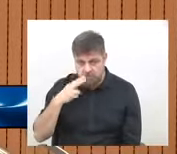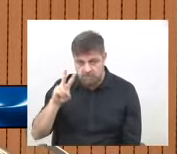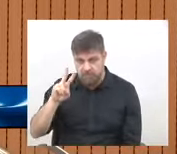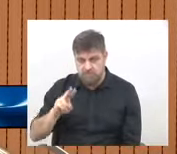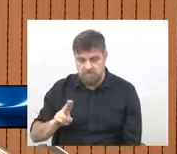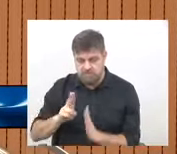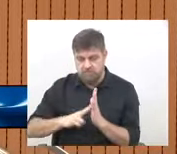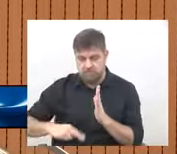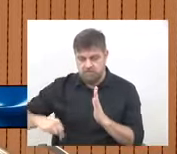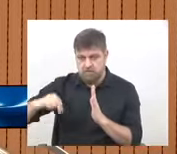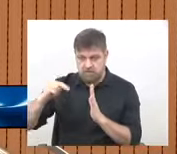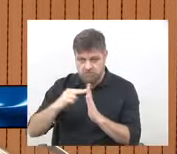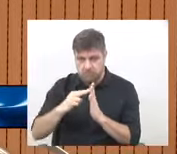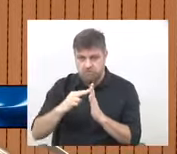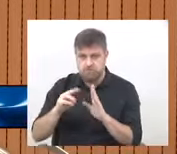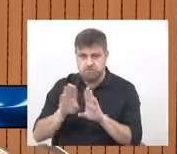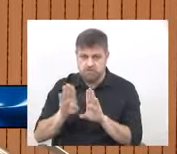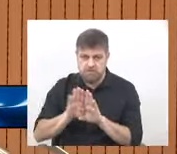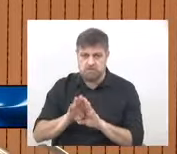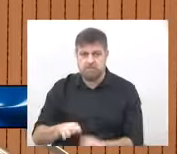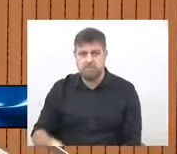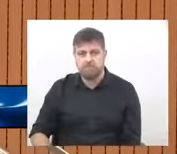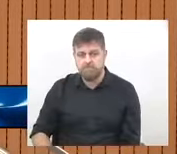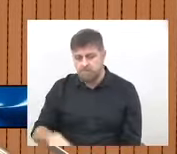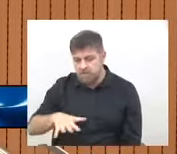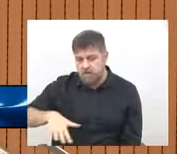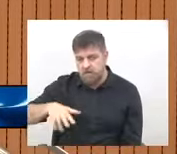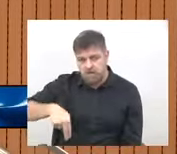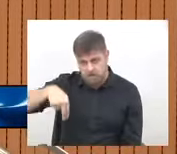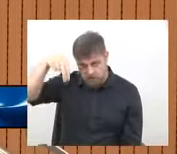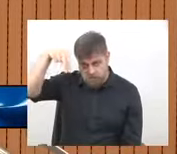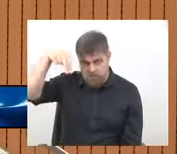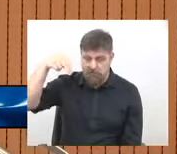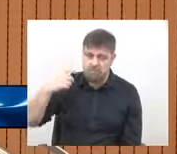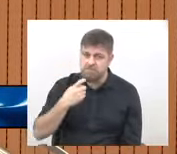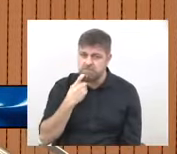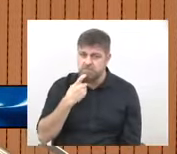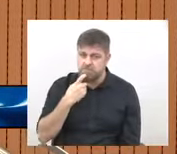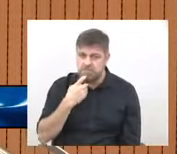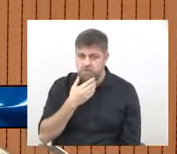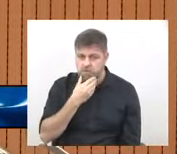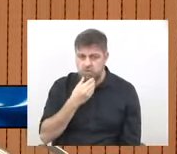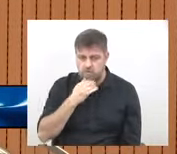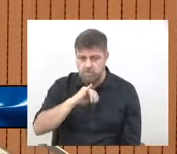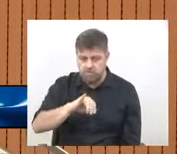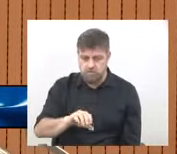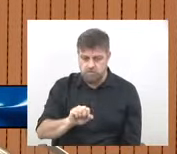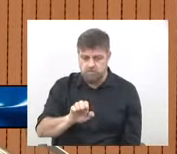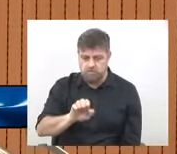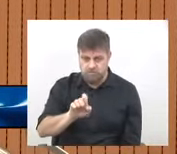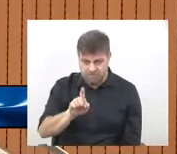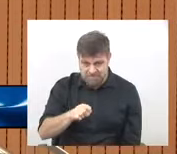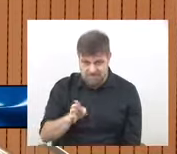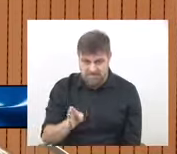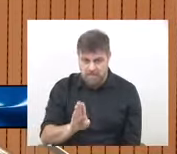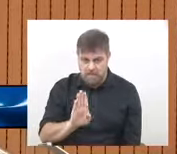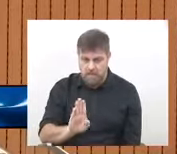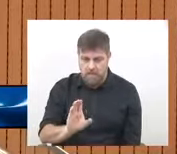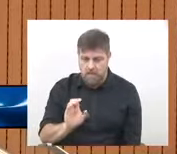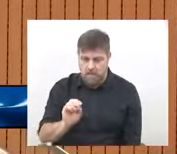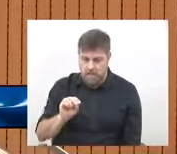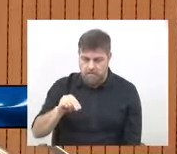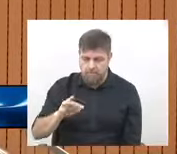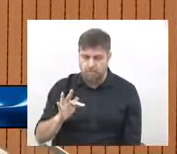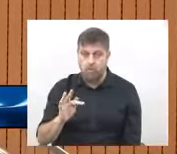Norte, na região norte de Campinas, que é o José Carlos Bonfá.